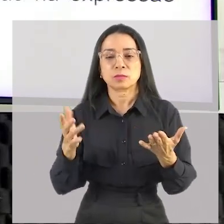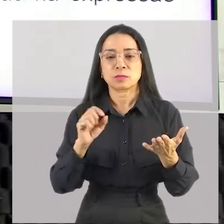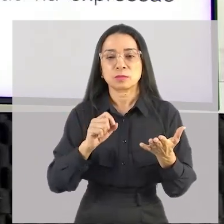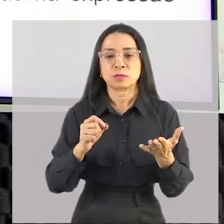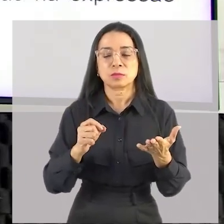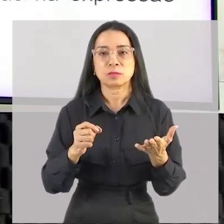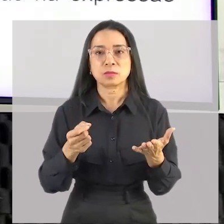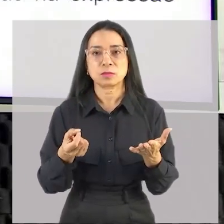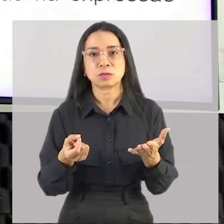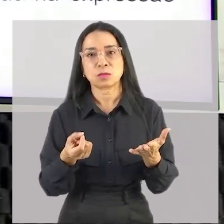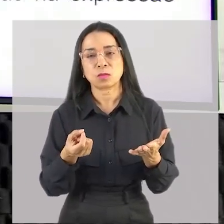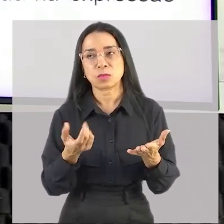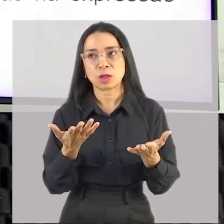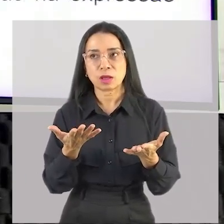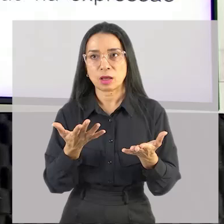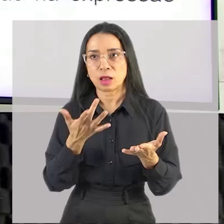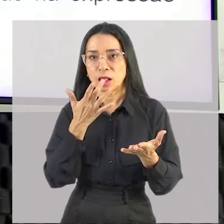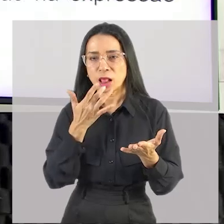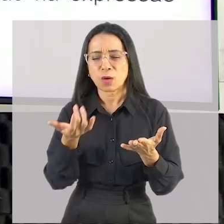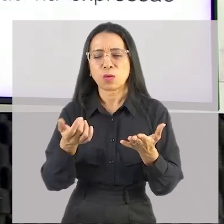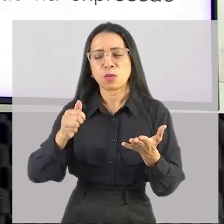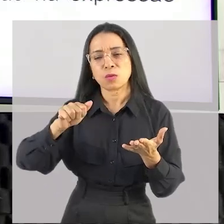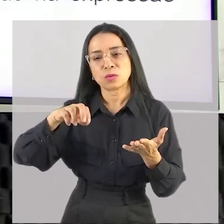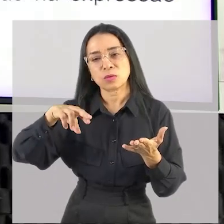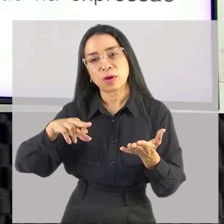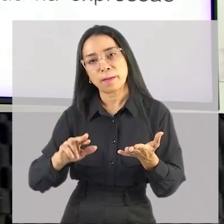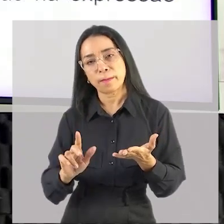o gosto amargo